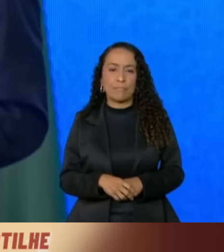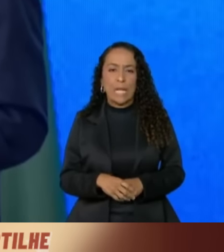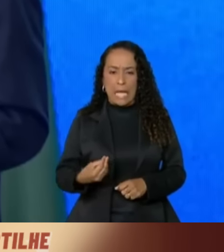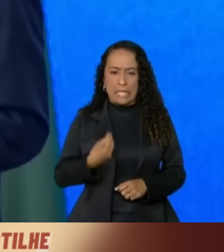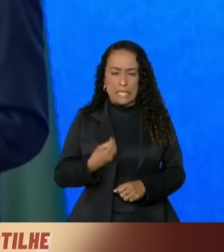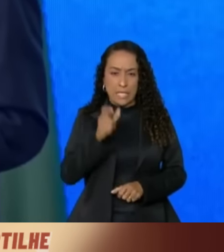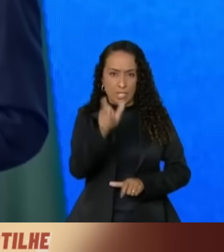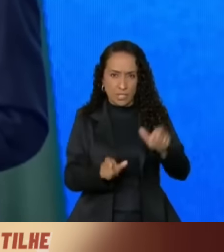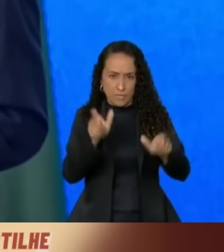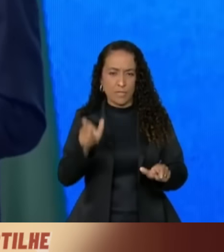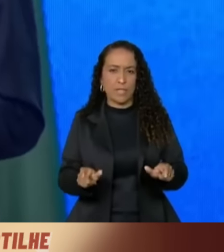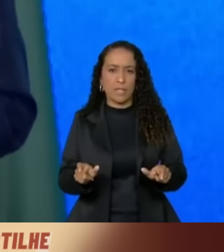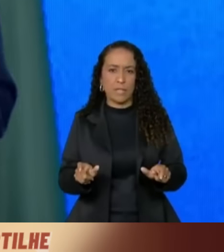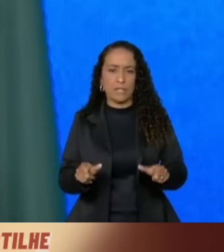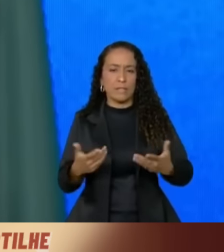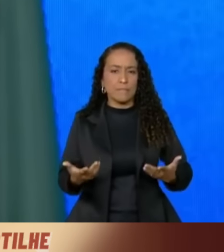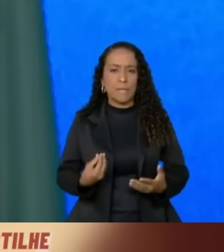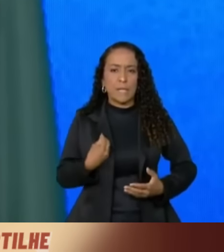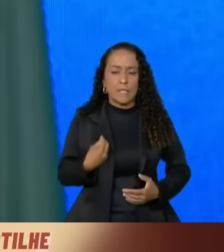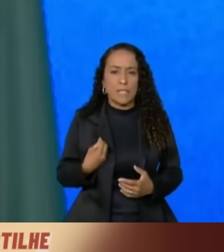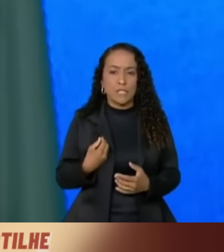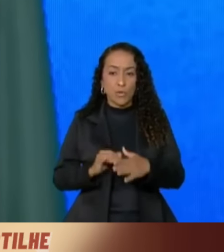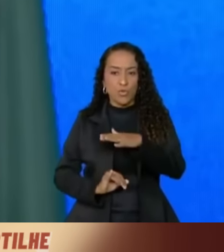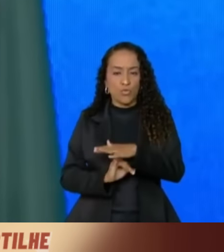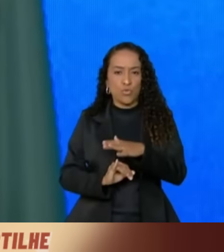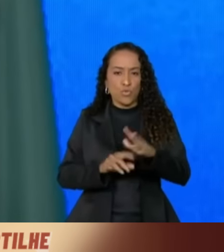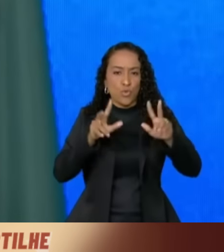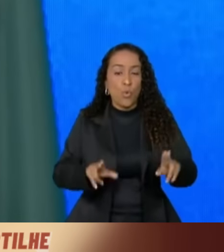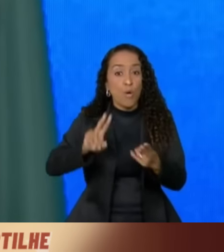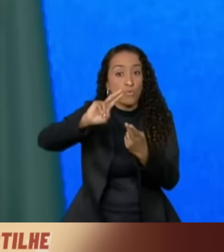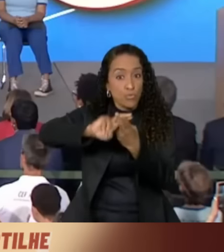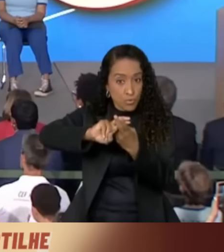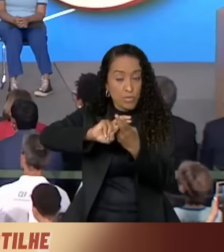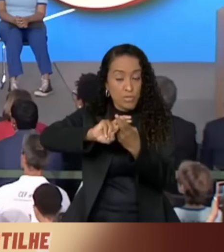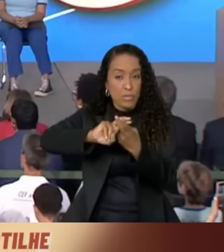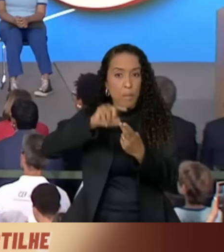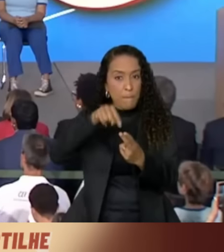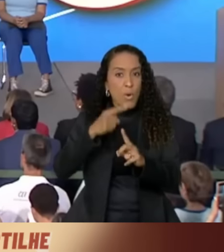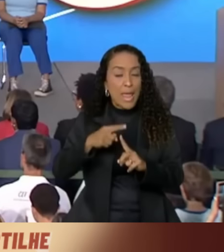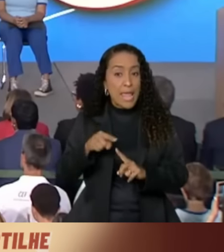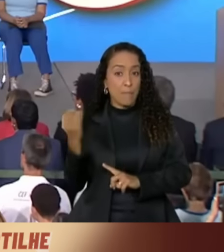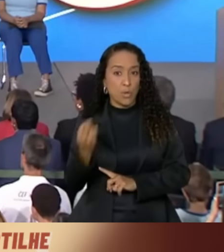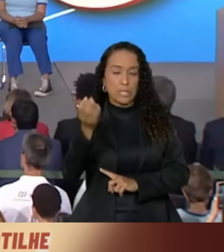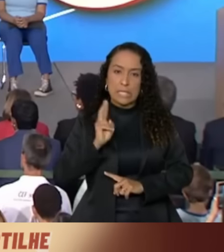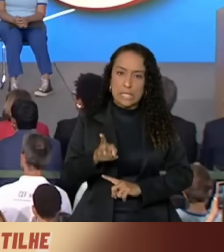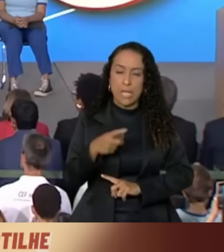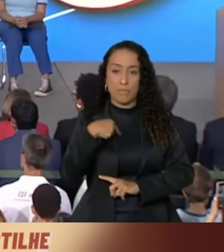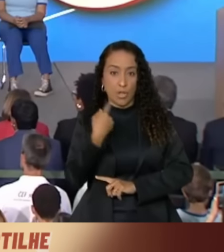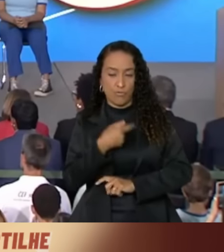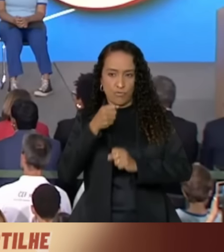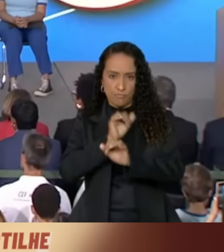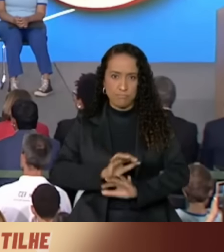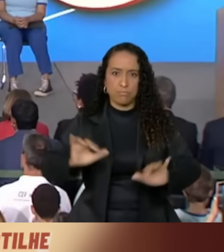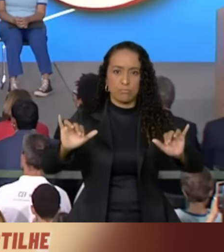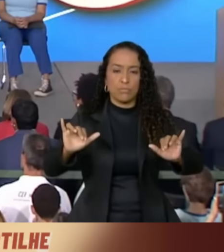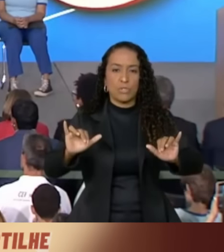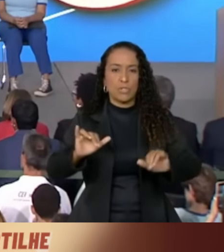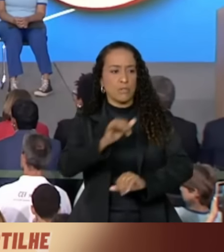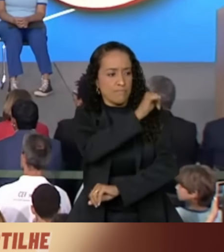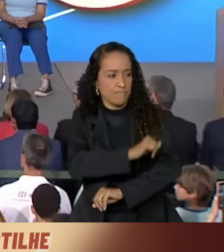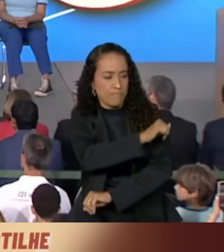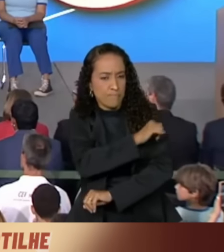de vocês, a existência de uma instituição como o SUS, porque é importante toda vez que a gente falar de enfermeira,